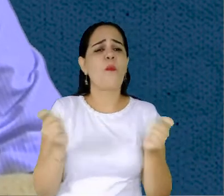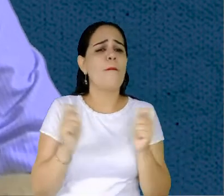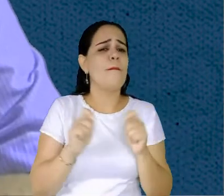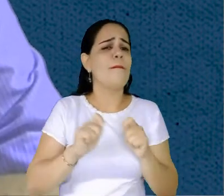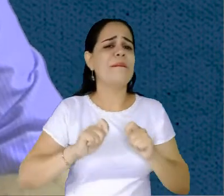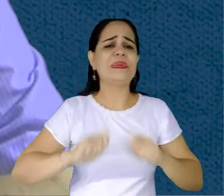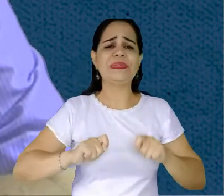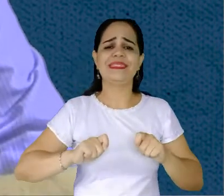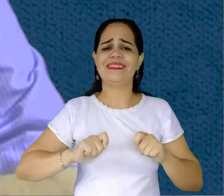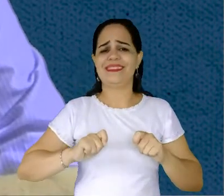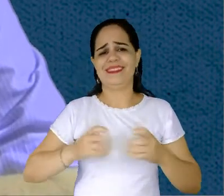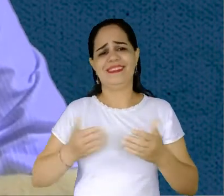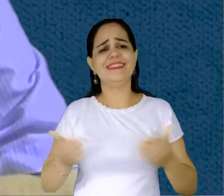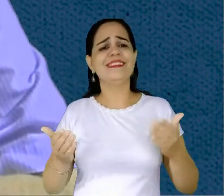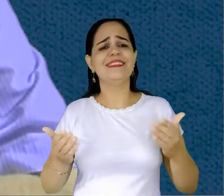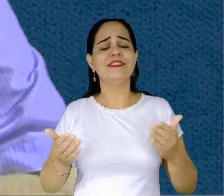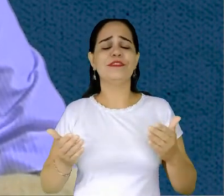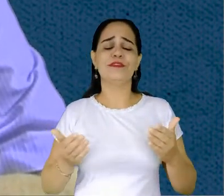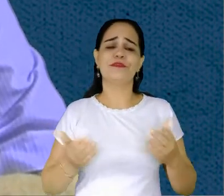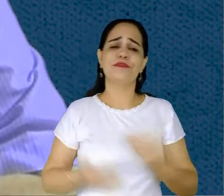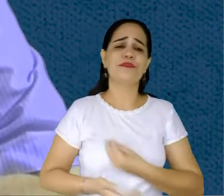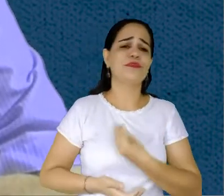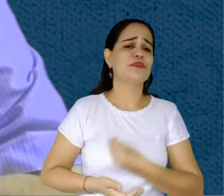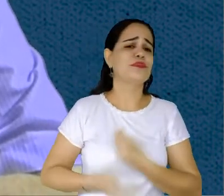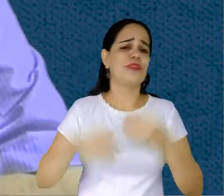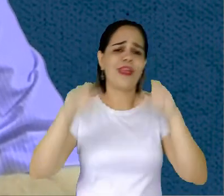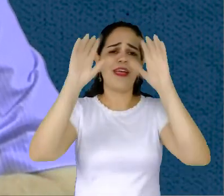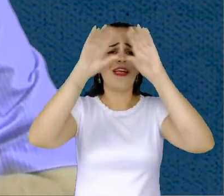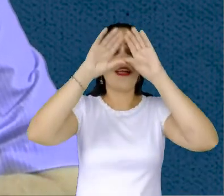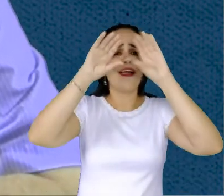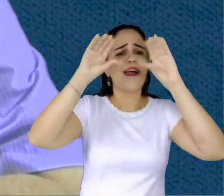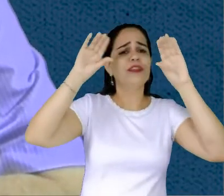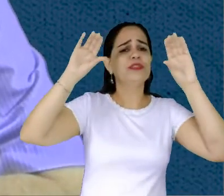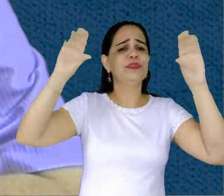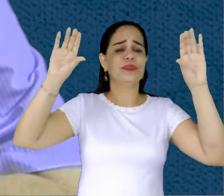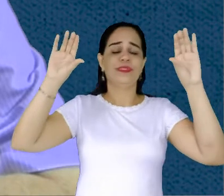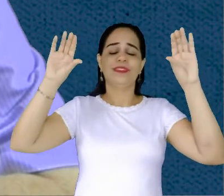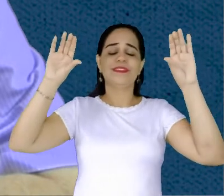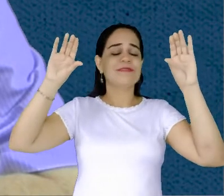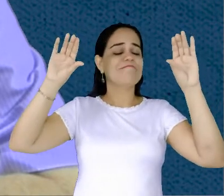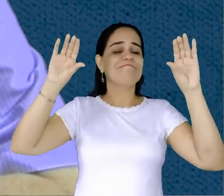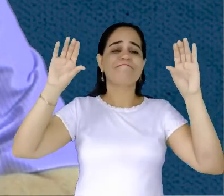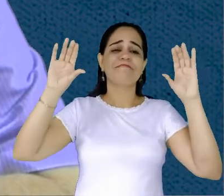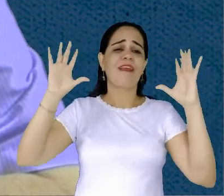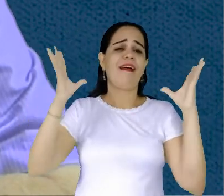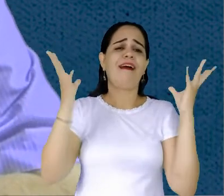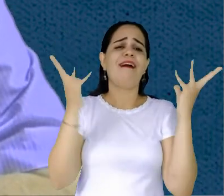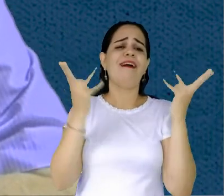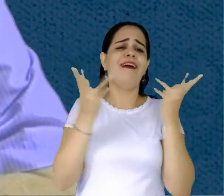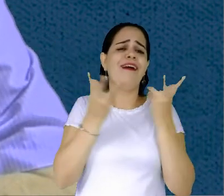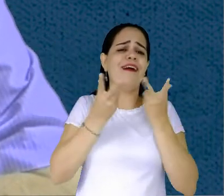acreditando em Cristo Jesus e vivendo nossa fé, nós alcançaremos um dia a glória eterna,